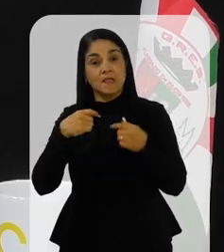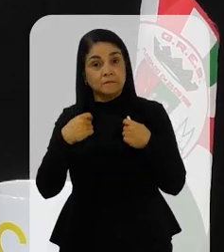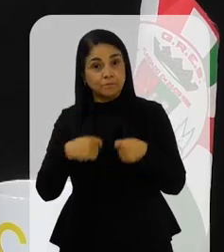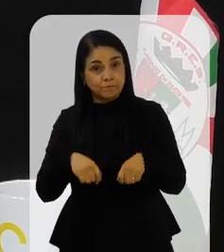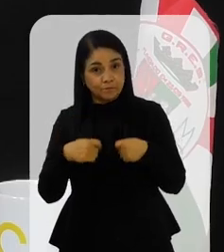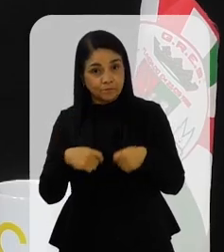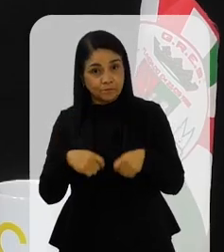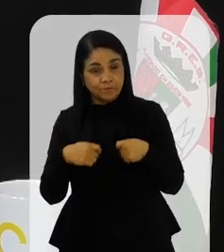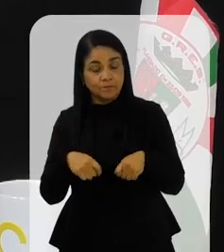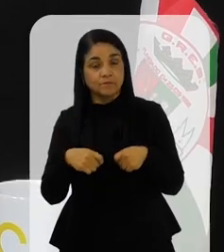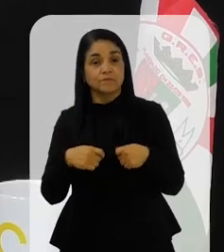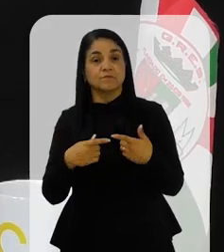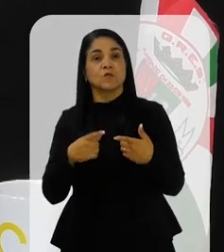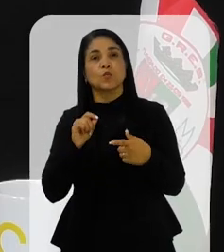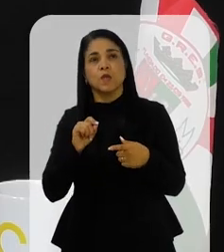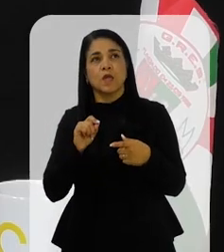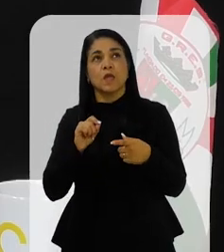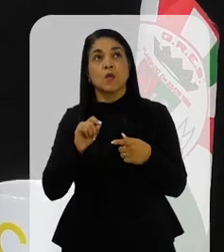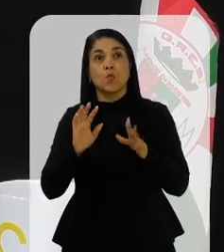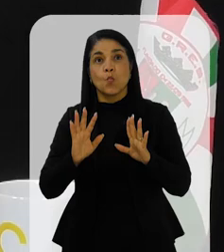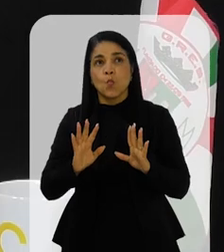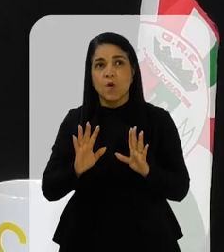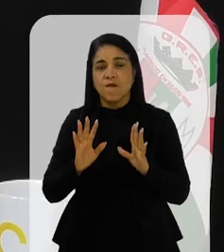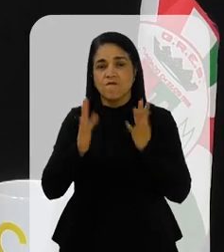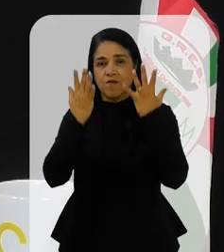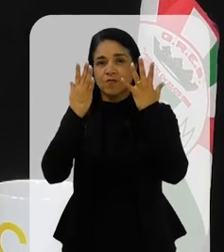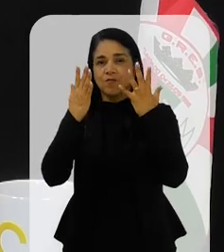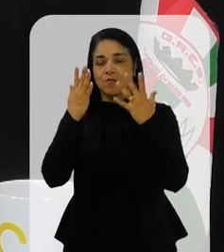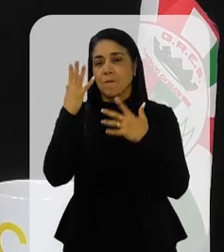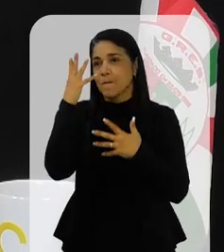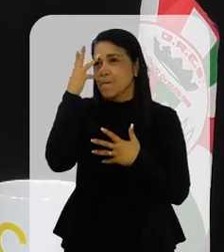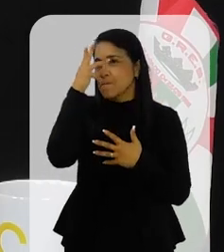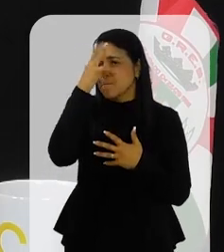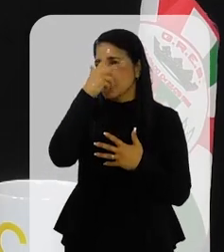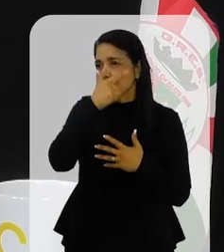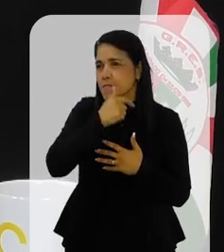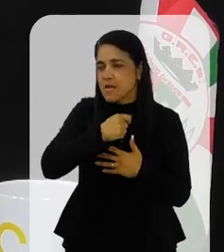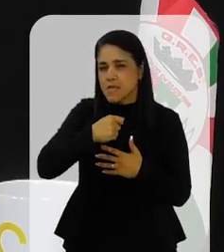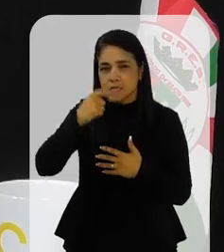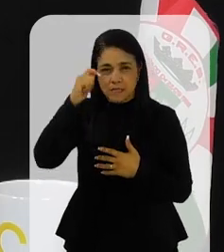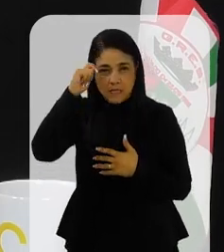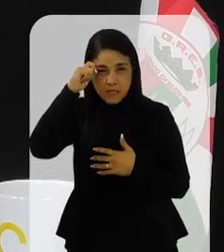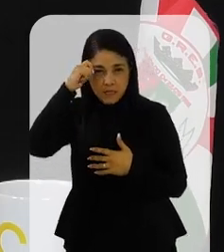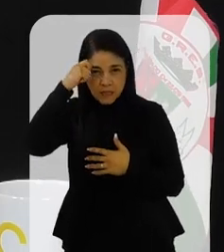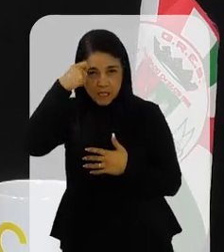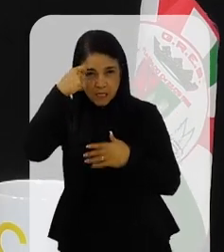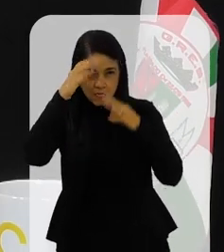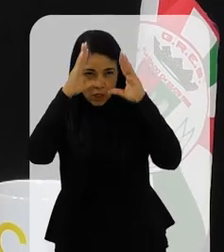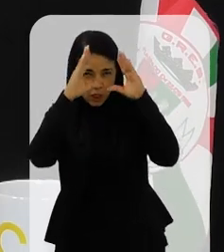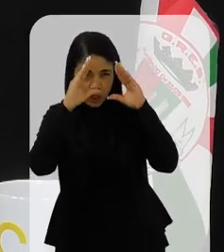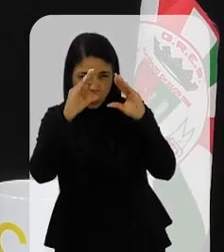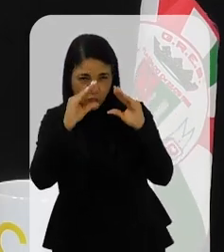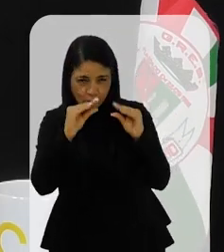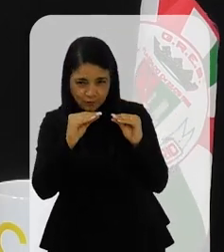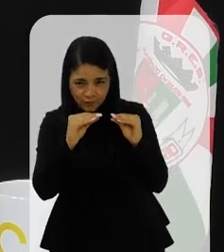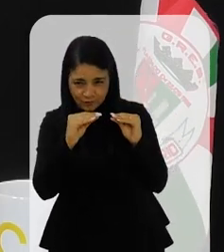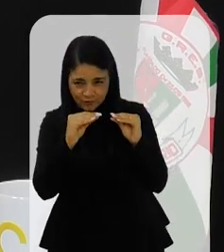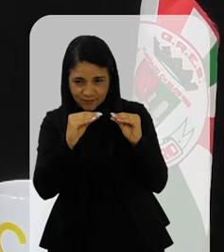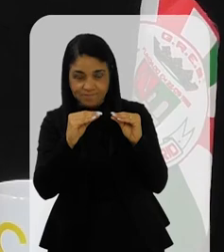eles faziam sempre um evento chamado A Noite da Beleza Negra. Olha. É, A Noite da Beleza